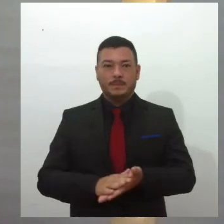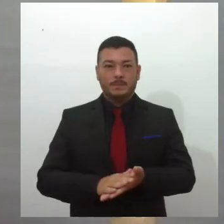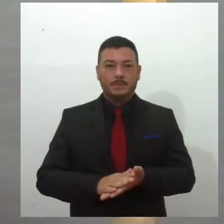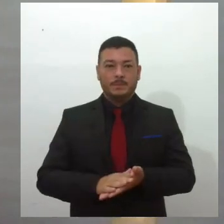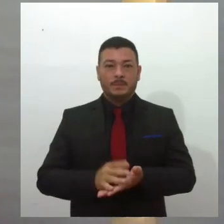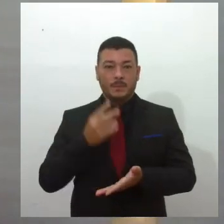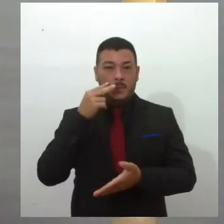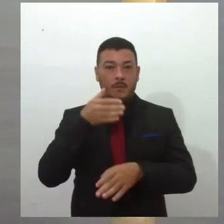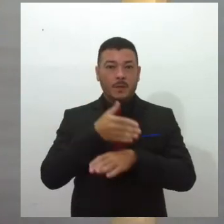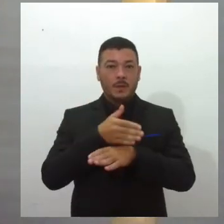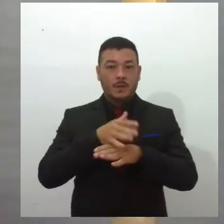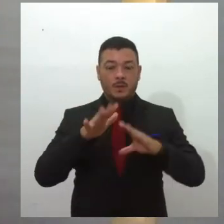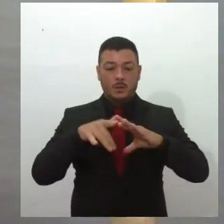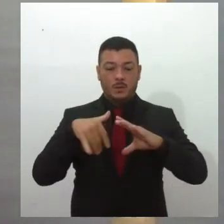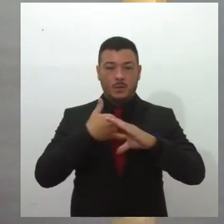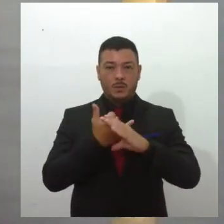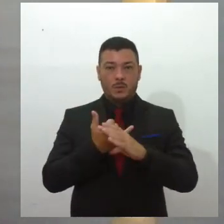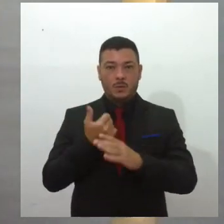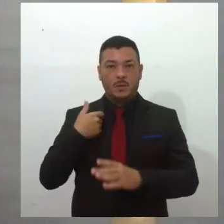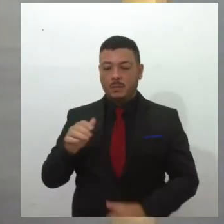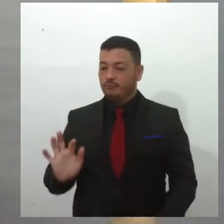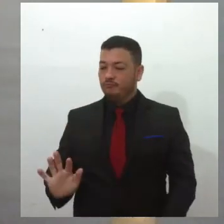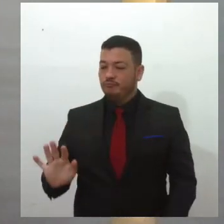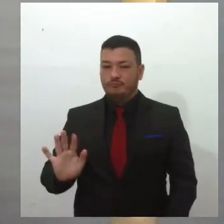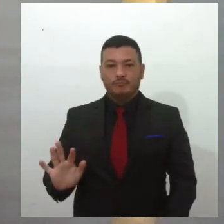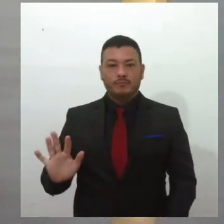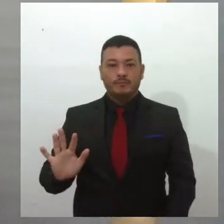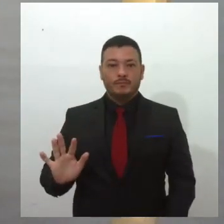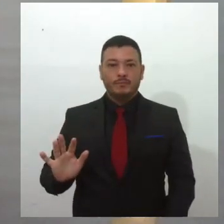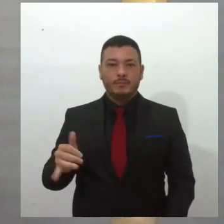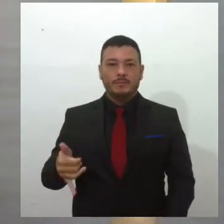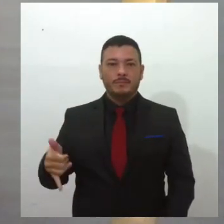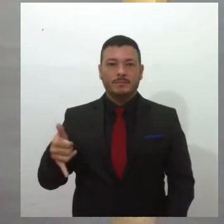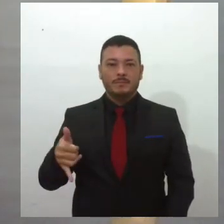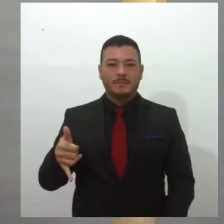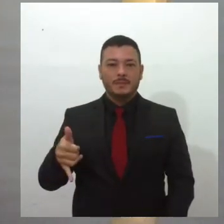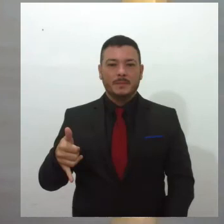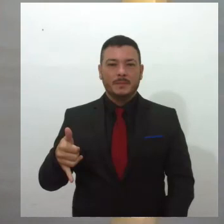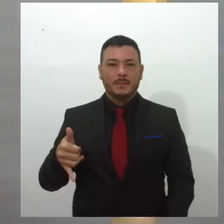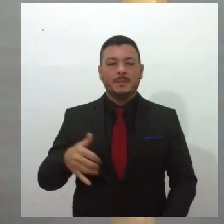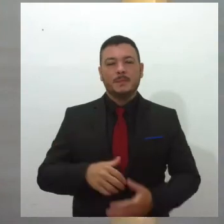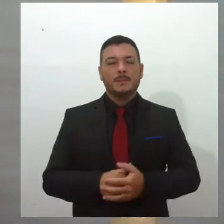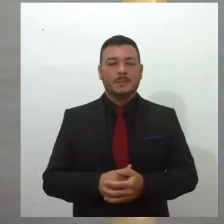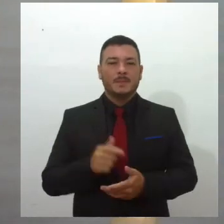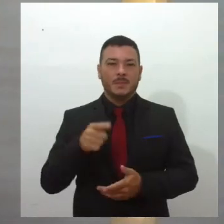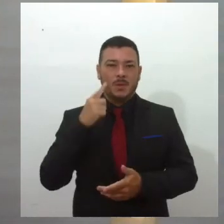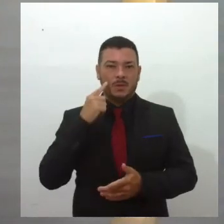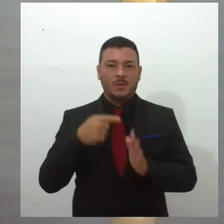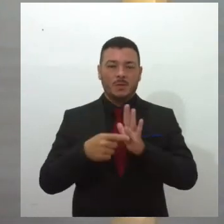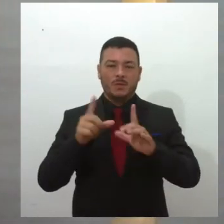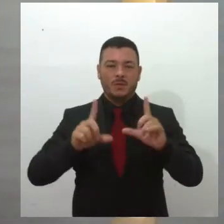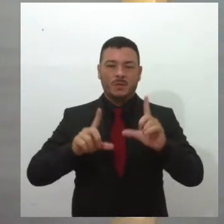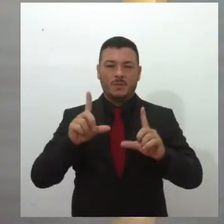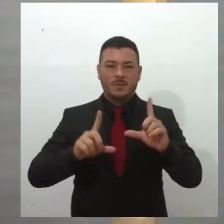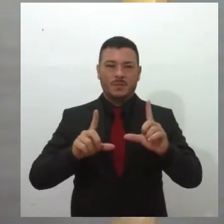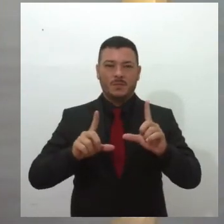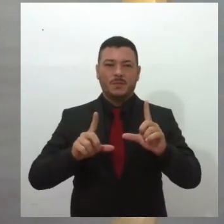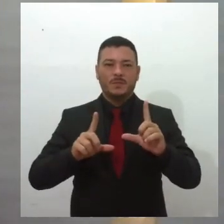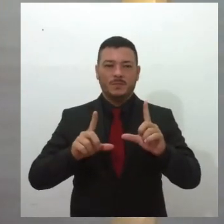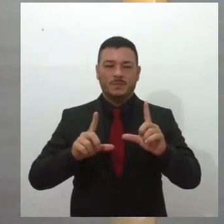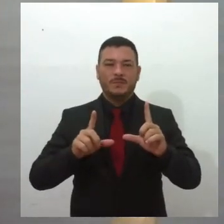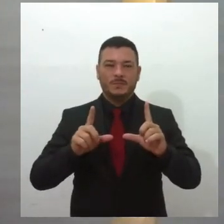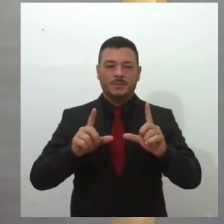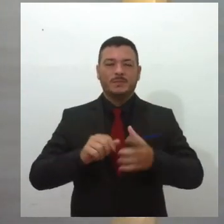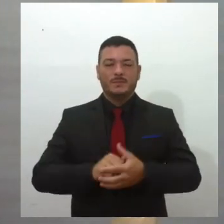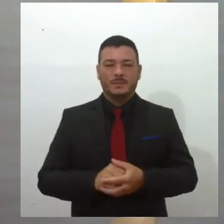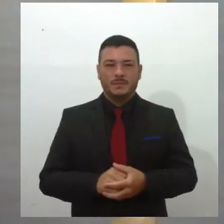acessar nosso canal no YouTube, é só posicionar a câmera do seu celular no QR Code que aparece do seu lado esquerdo no canto